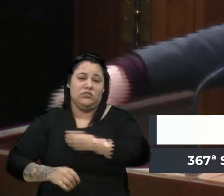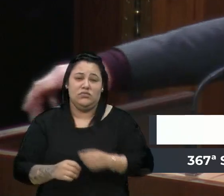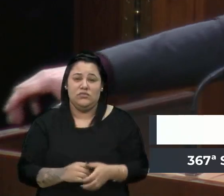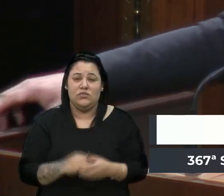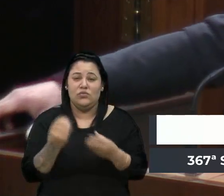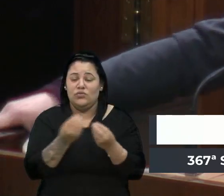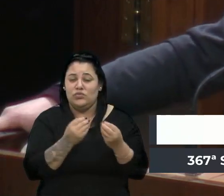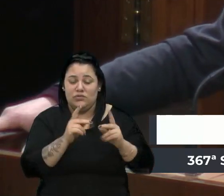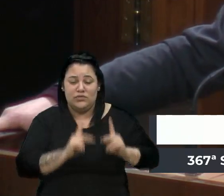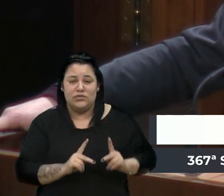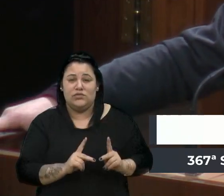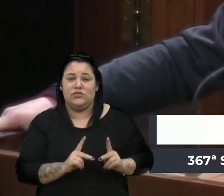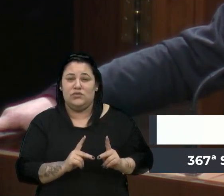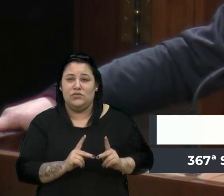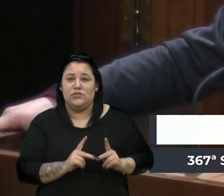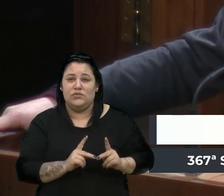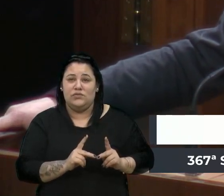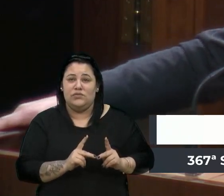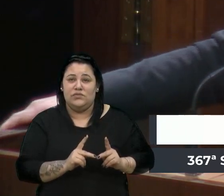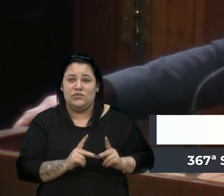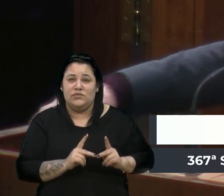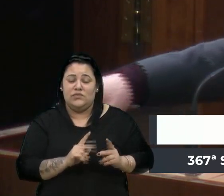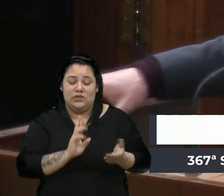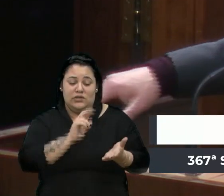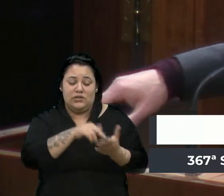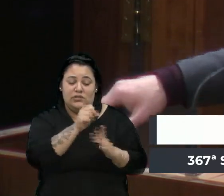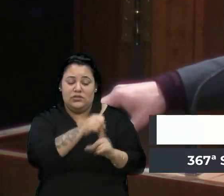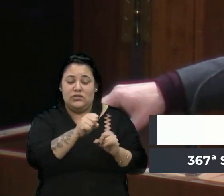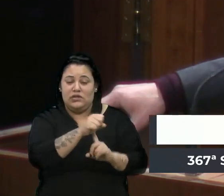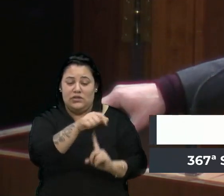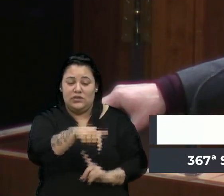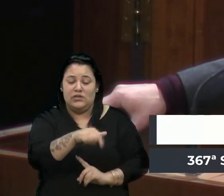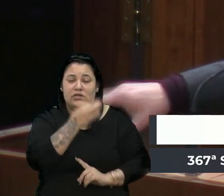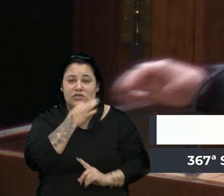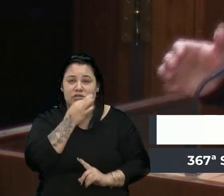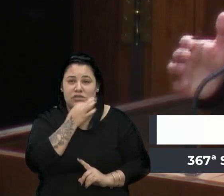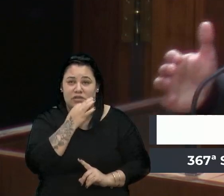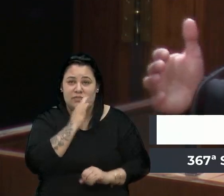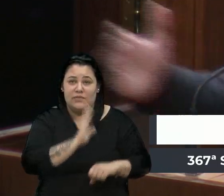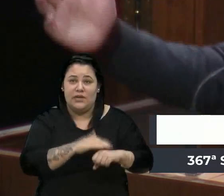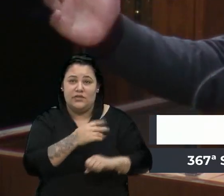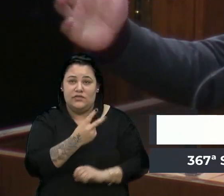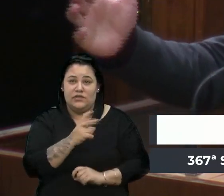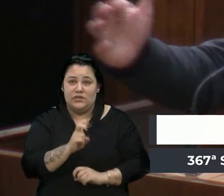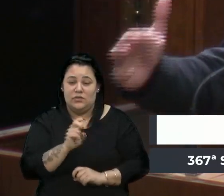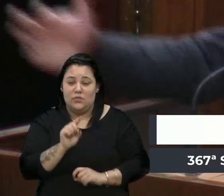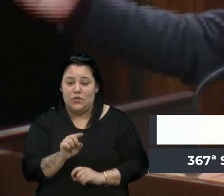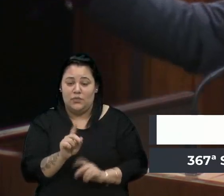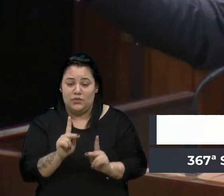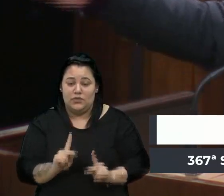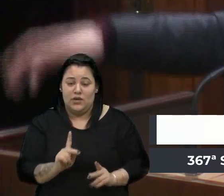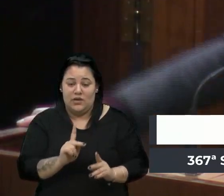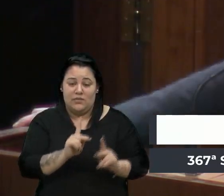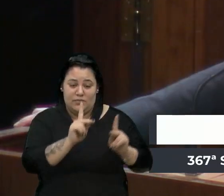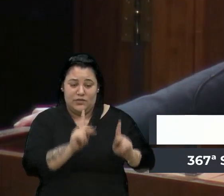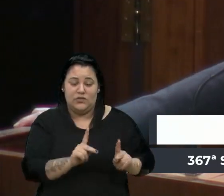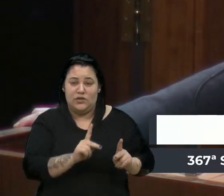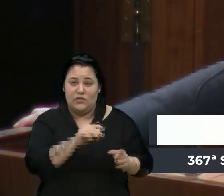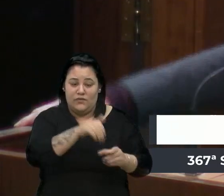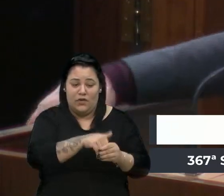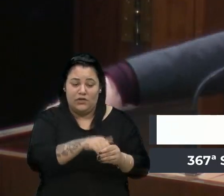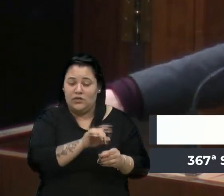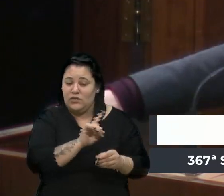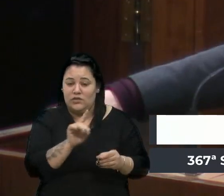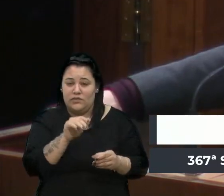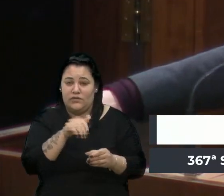Muitas pessoas que estão em vulnerabilidade social em Caxias do Sul, que ultrapassa 25 mil pessoas, essas pessoas votam? Não votam. Será